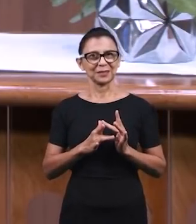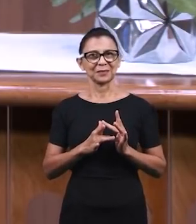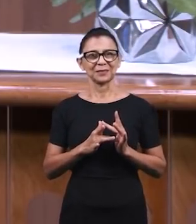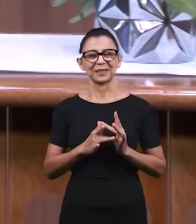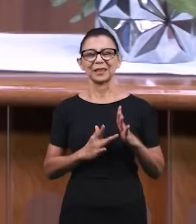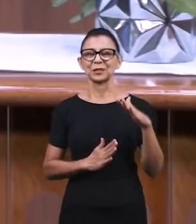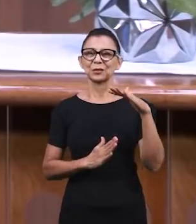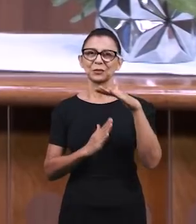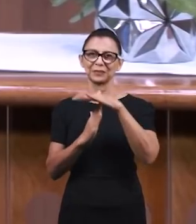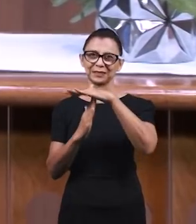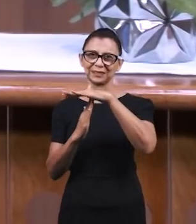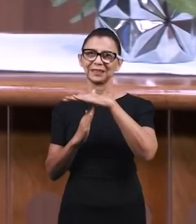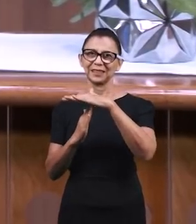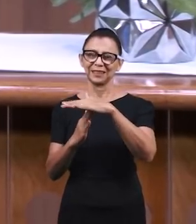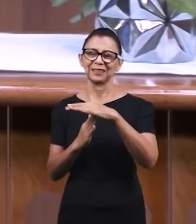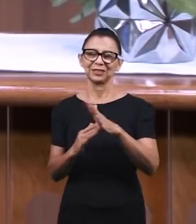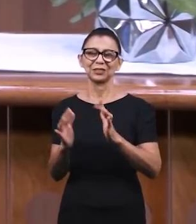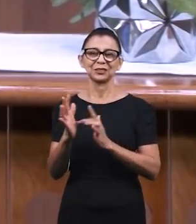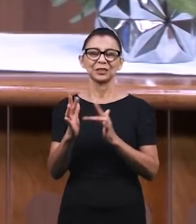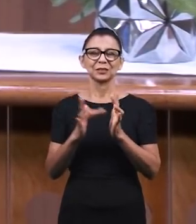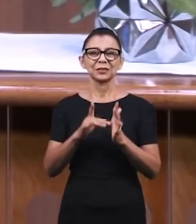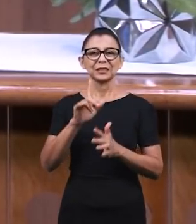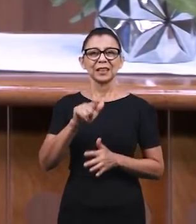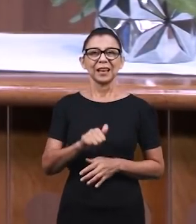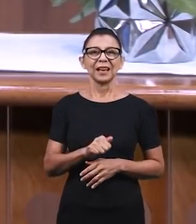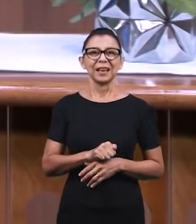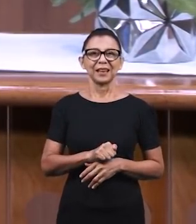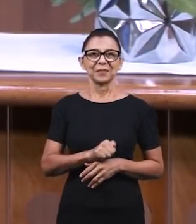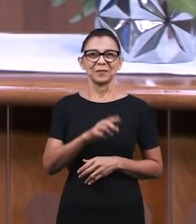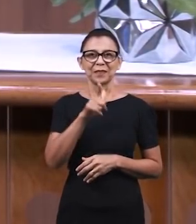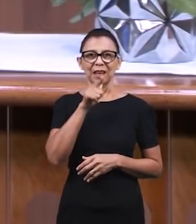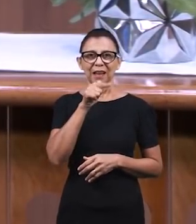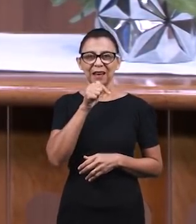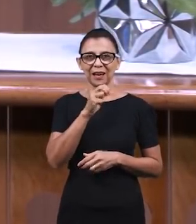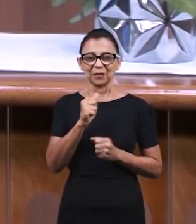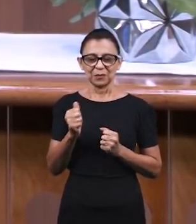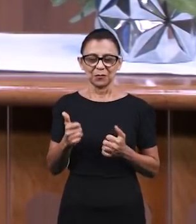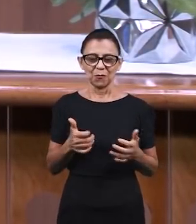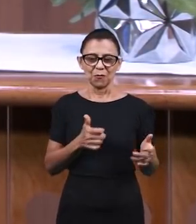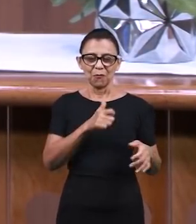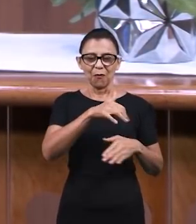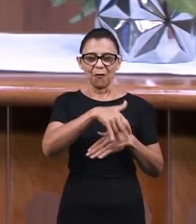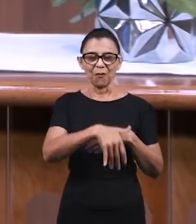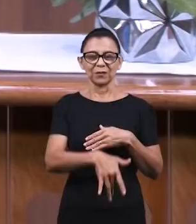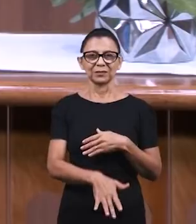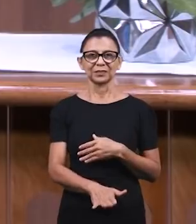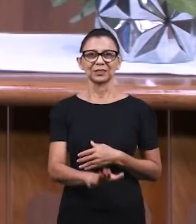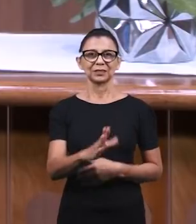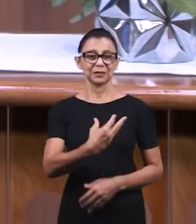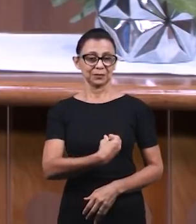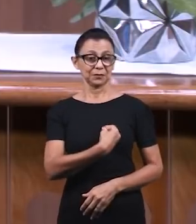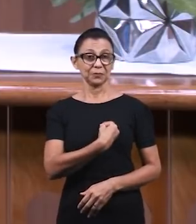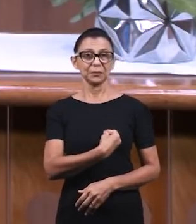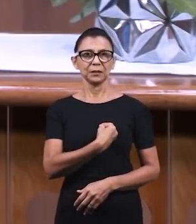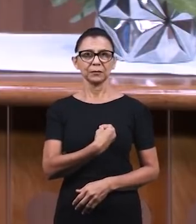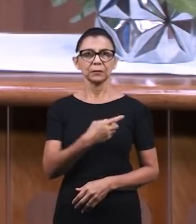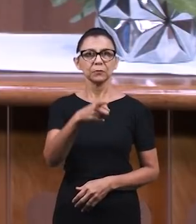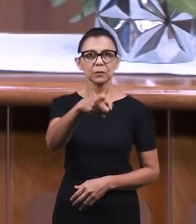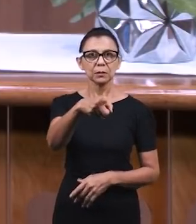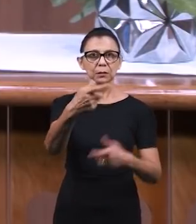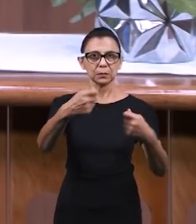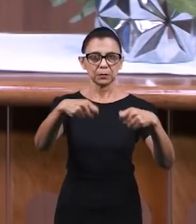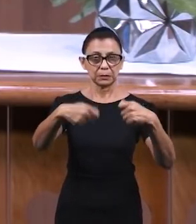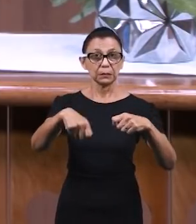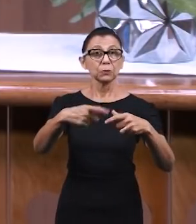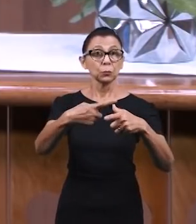uma coisa: Jesus, que é a fonte das águas vivas. Você que está aí, você está com uma necessidade,